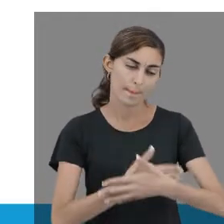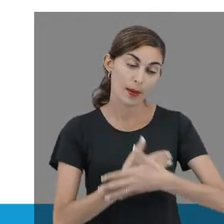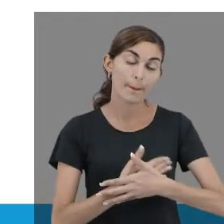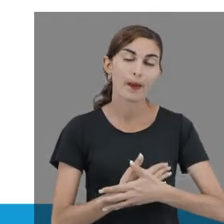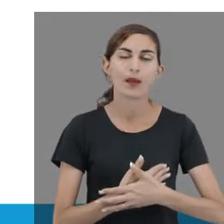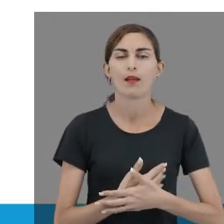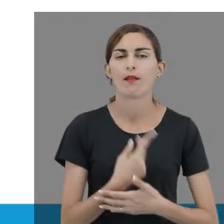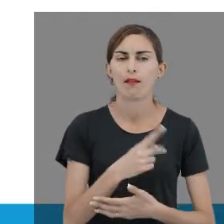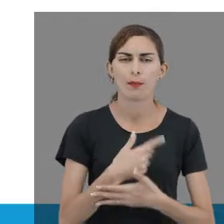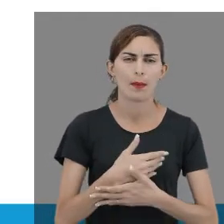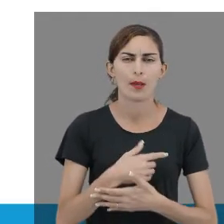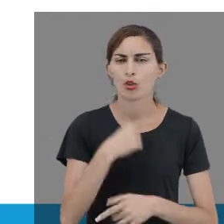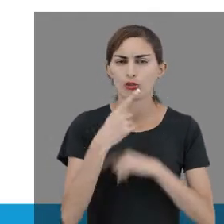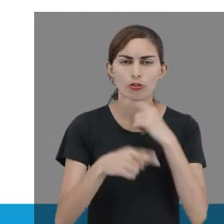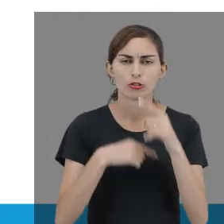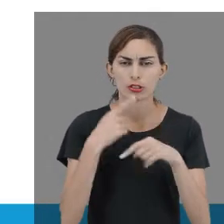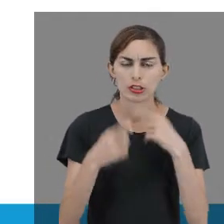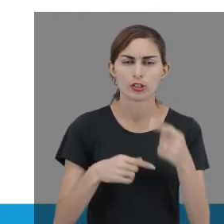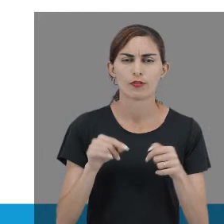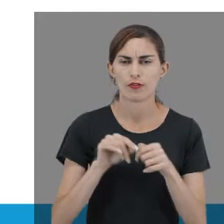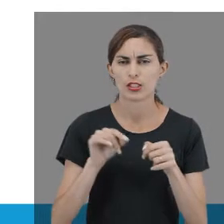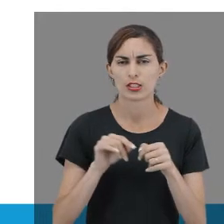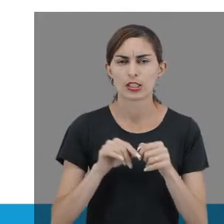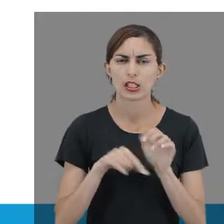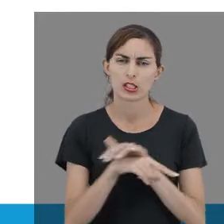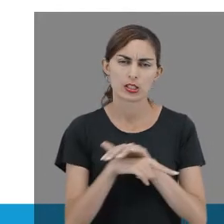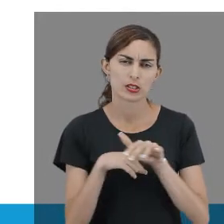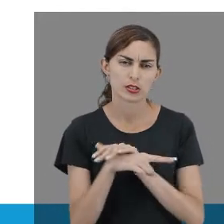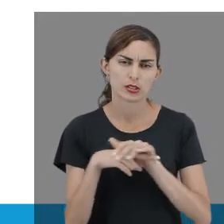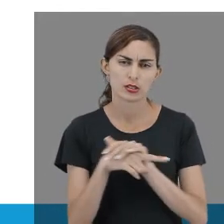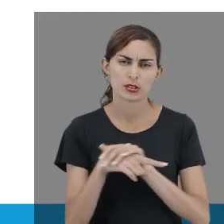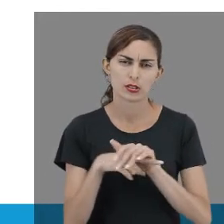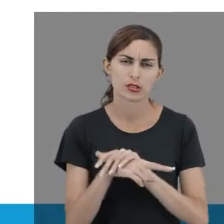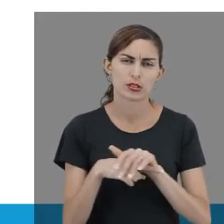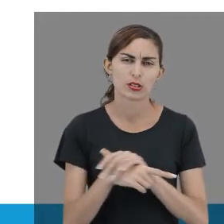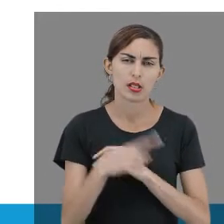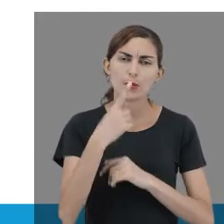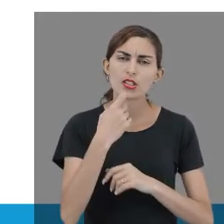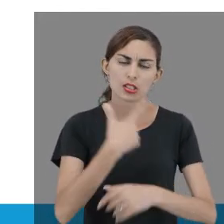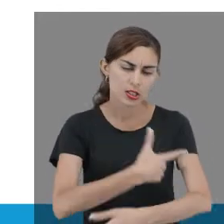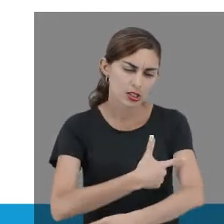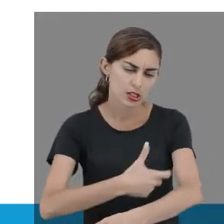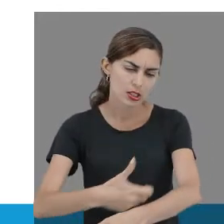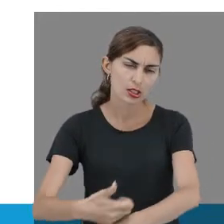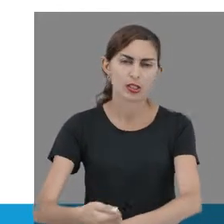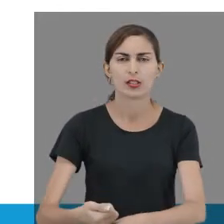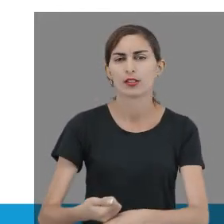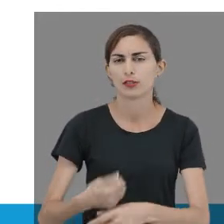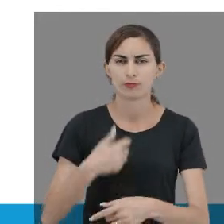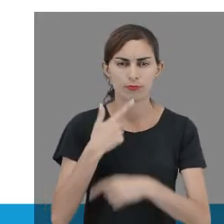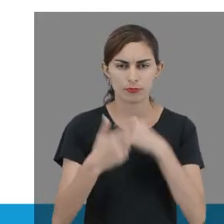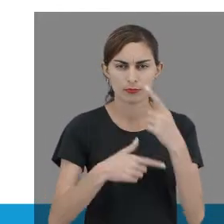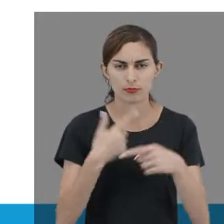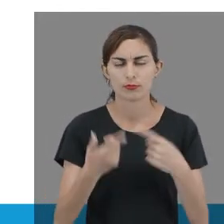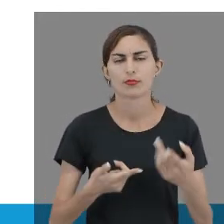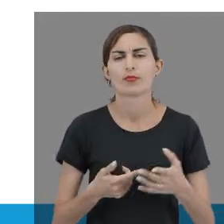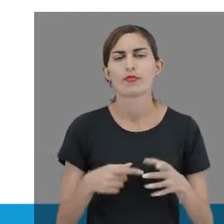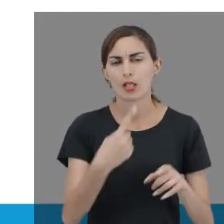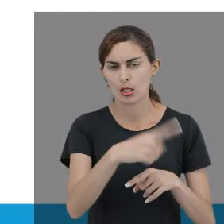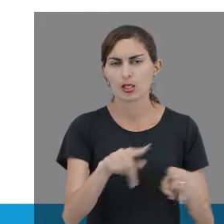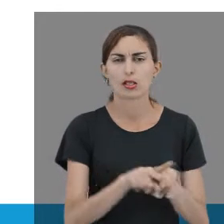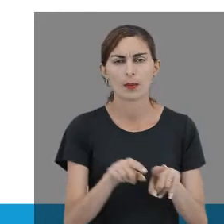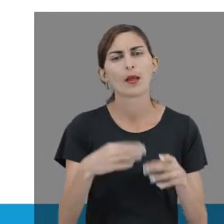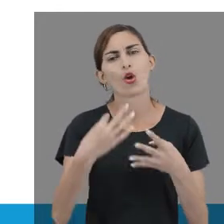para a síndrome congênita do Zika, naqueles bebês em que não foi possível fazer o exame com a amostra de sangue, a amostra